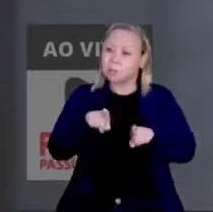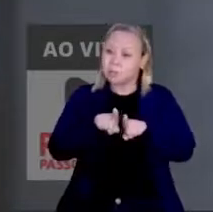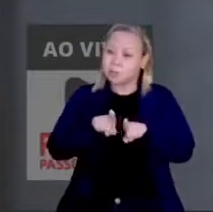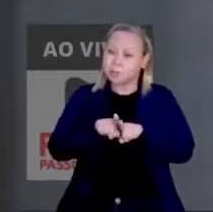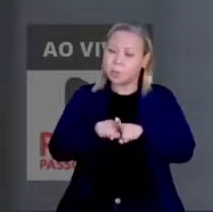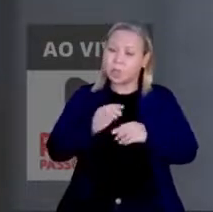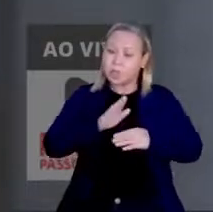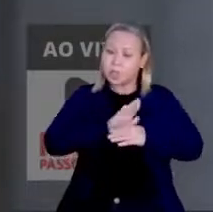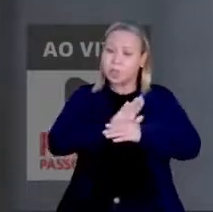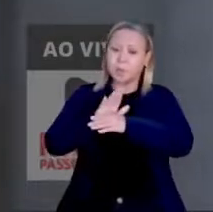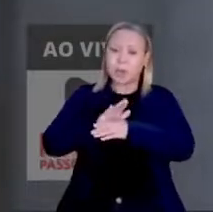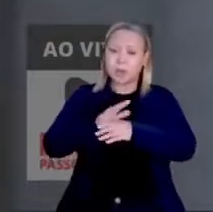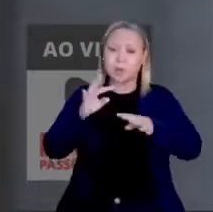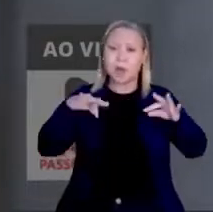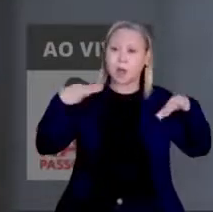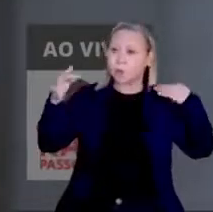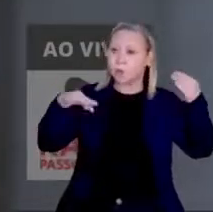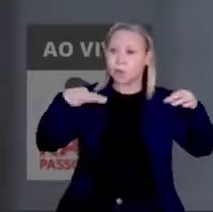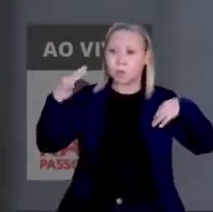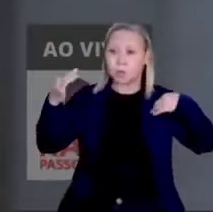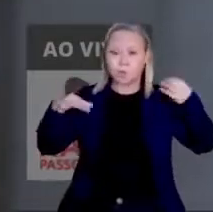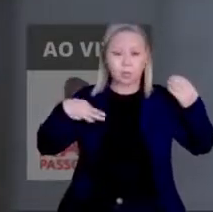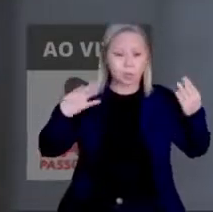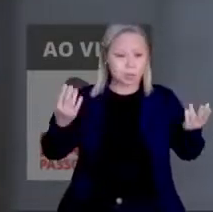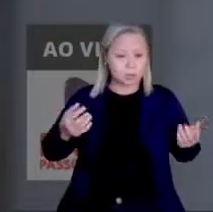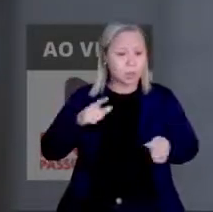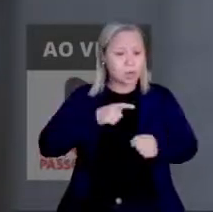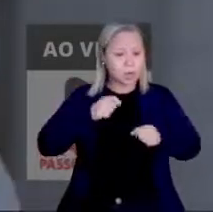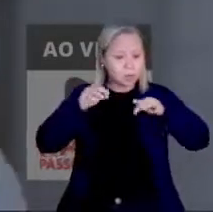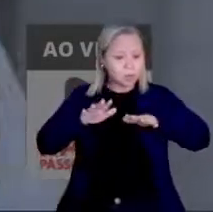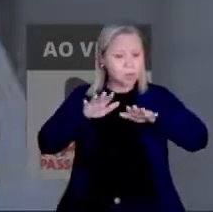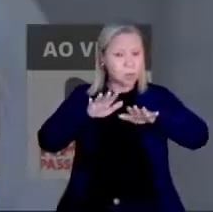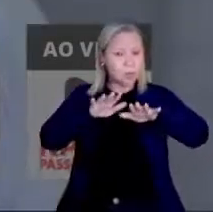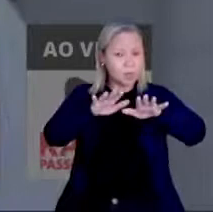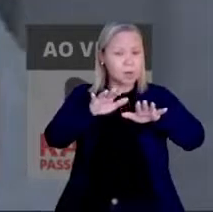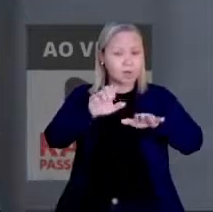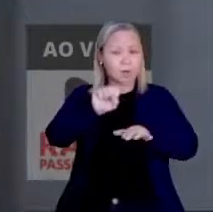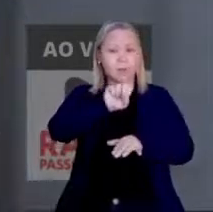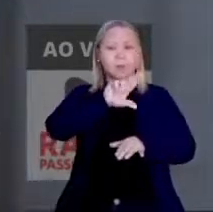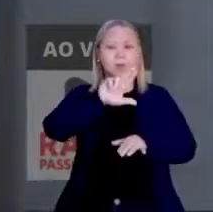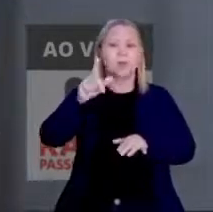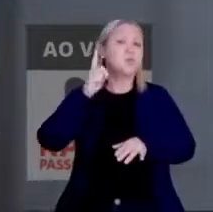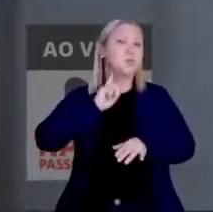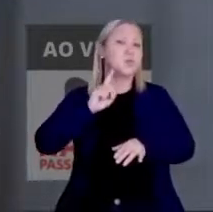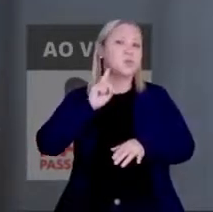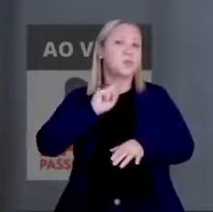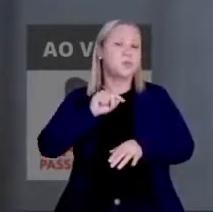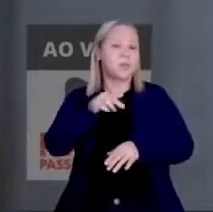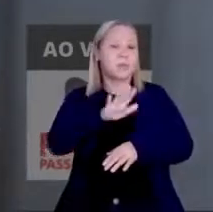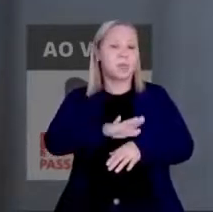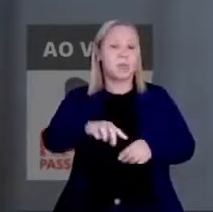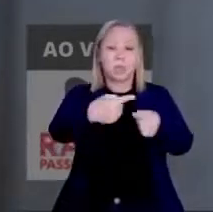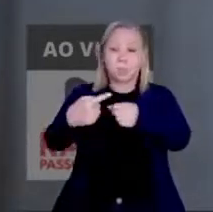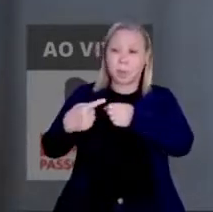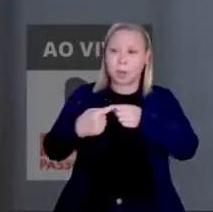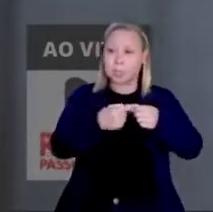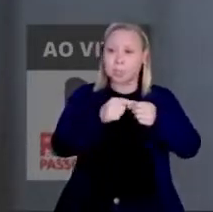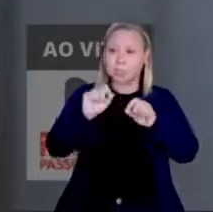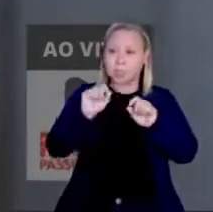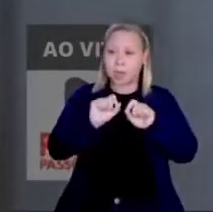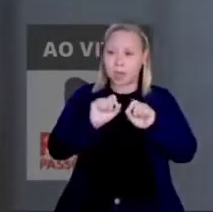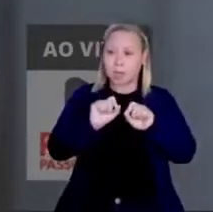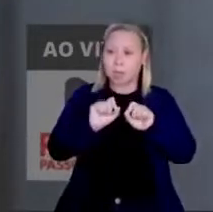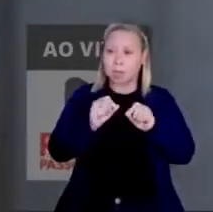para garantir que não haja, sabe, mudança na lógica do tombamento, porque isso vai